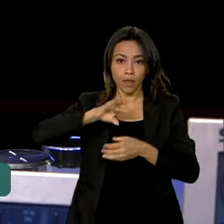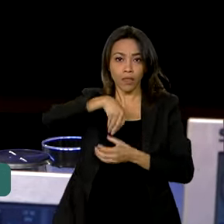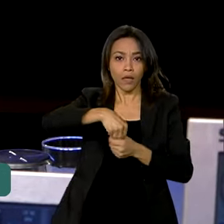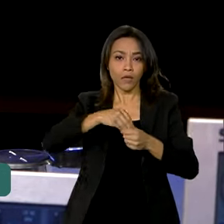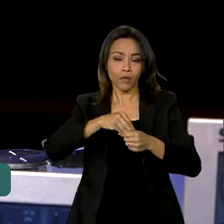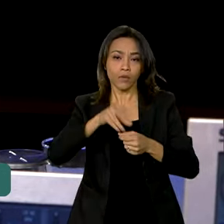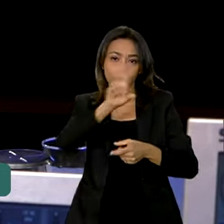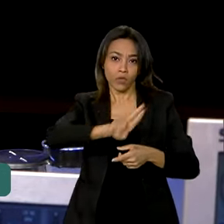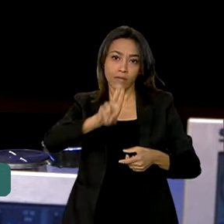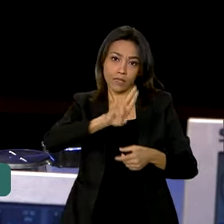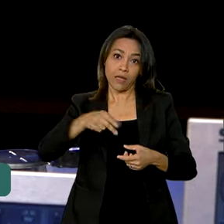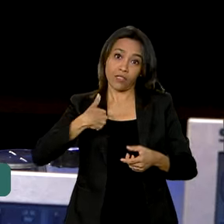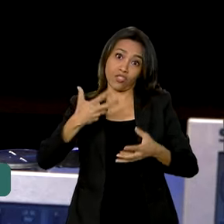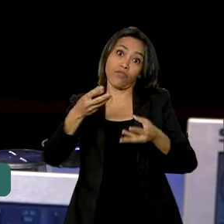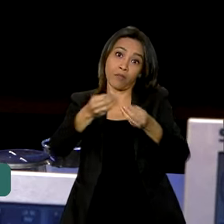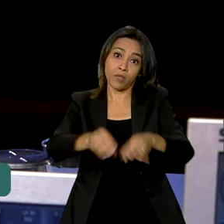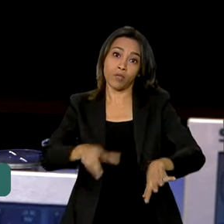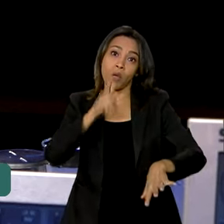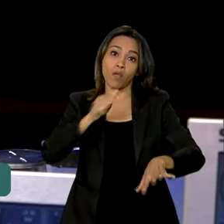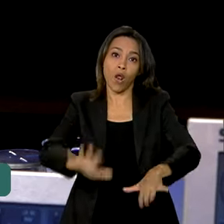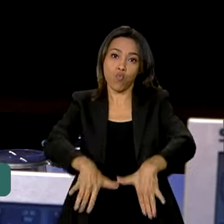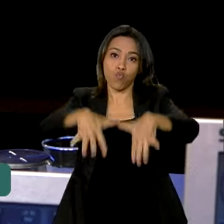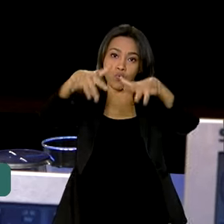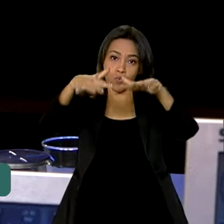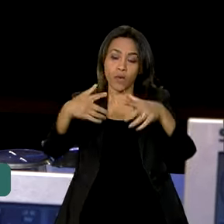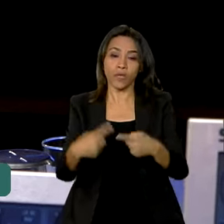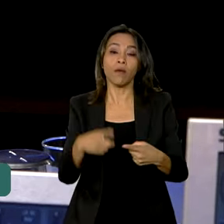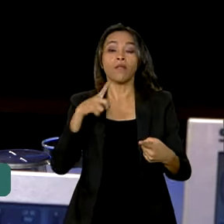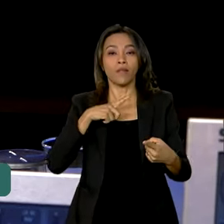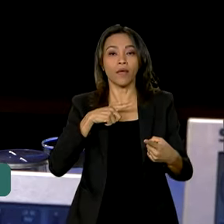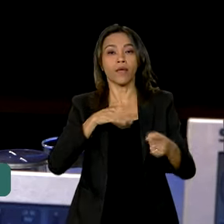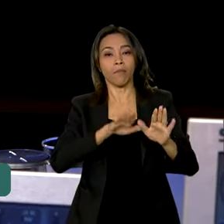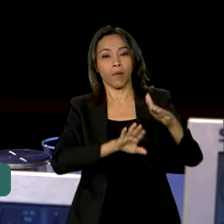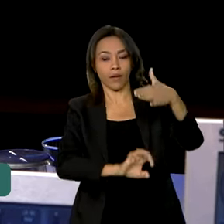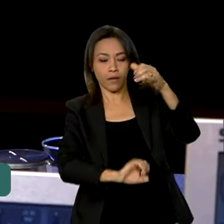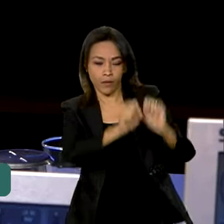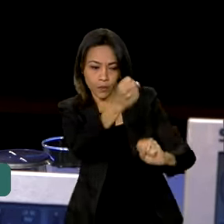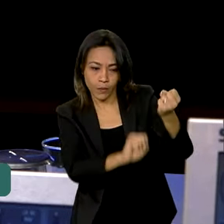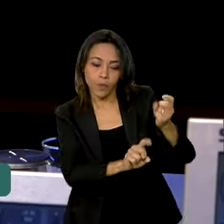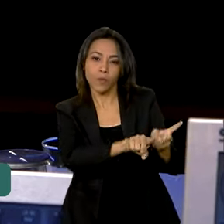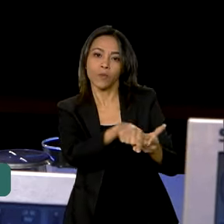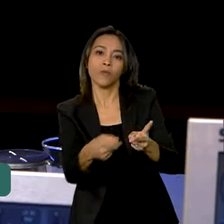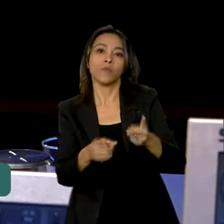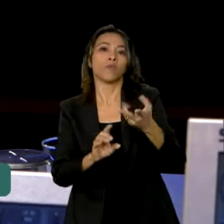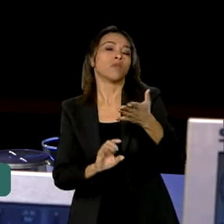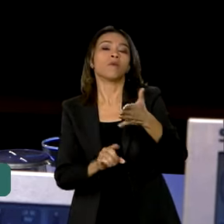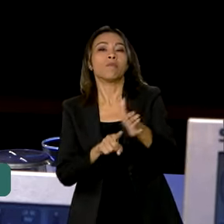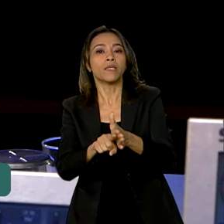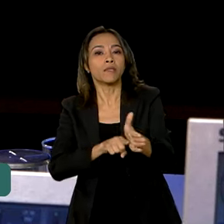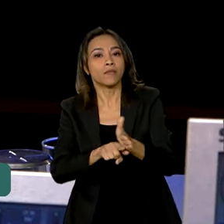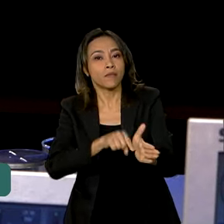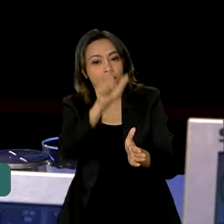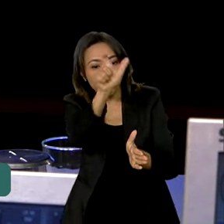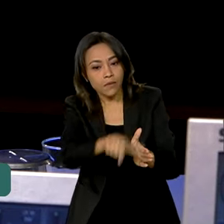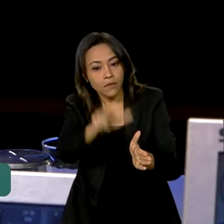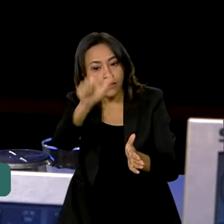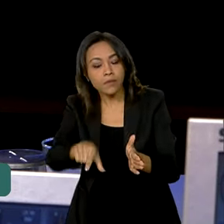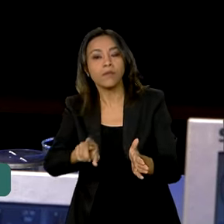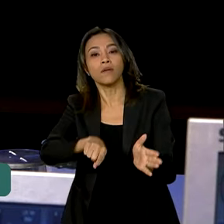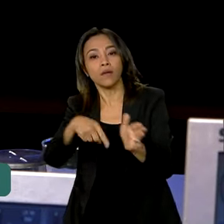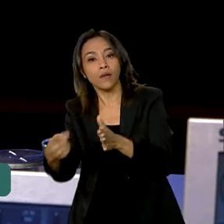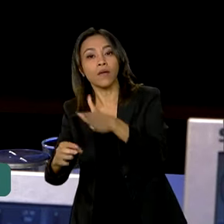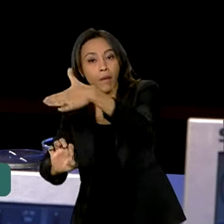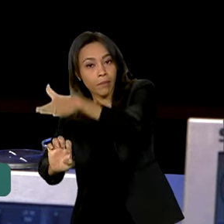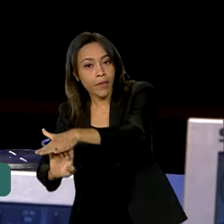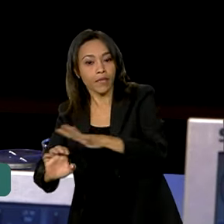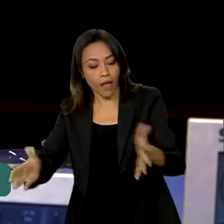universidades. Então, para os institutos, para o pesquisador, para a empresa, essa é a decisão que nós